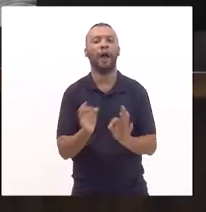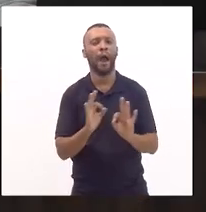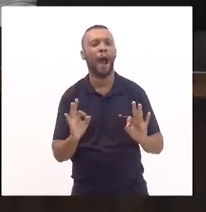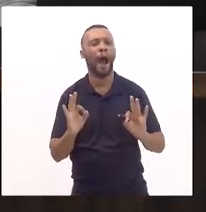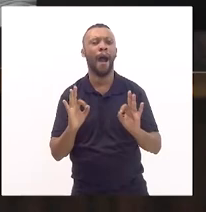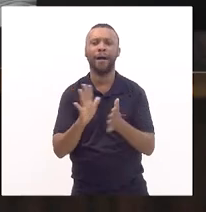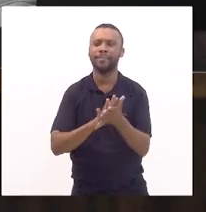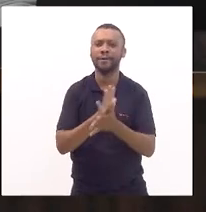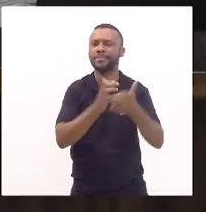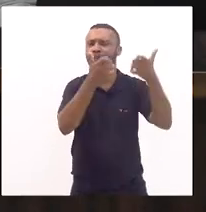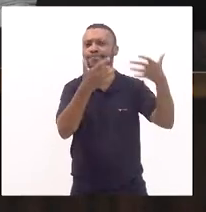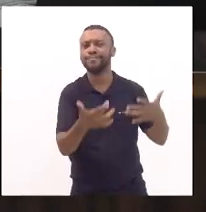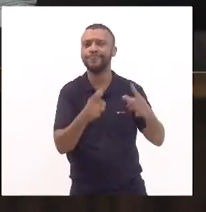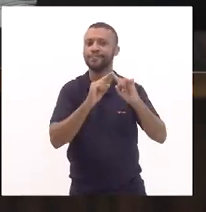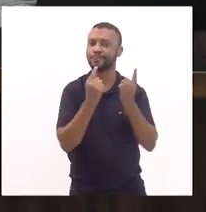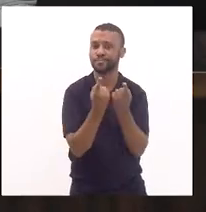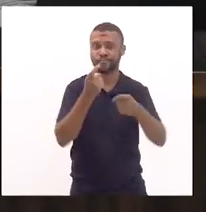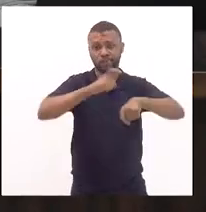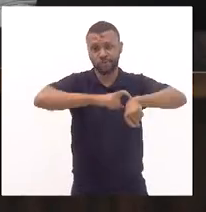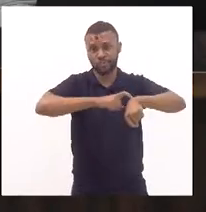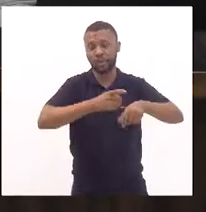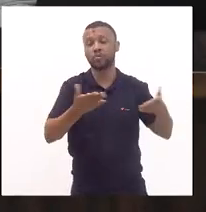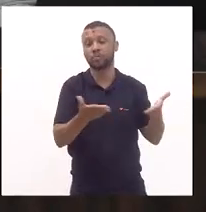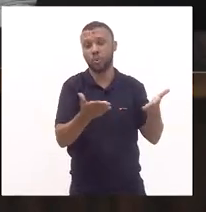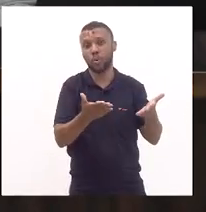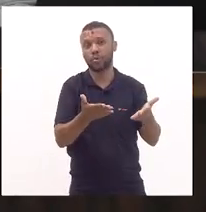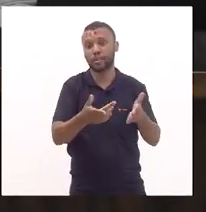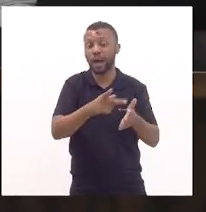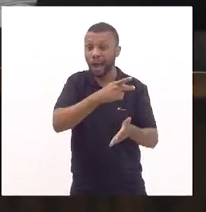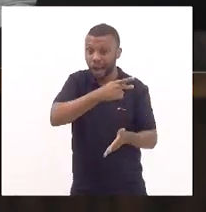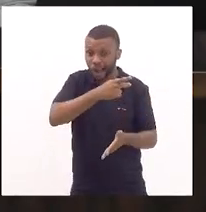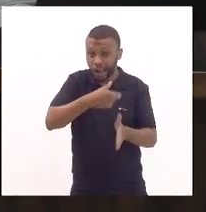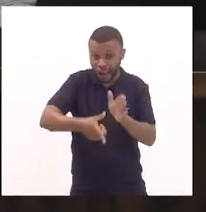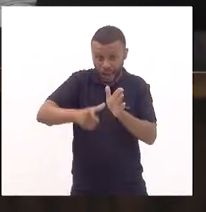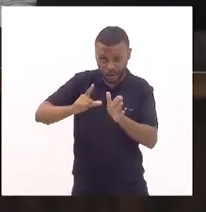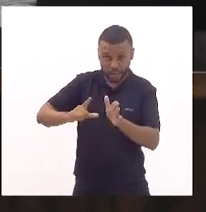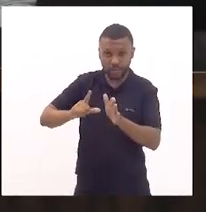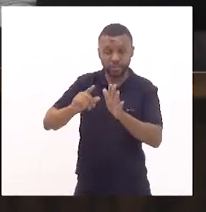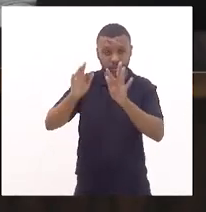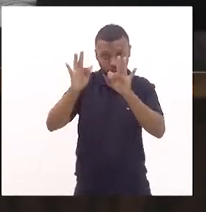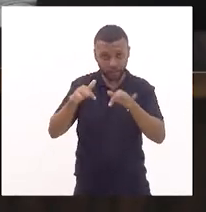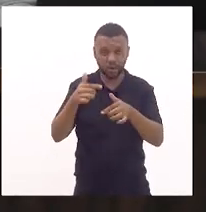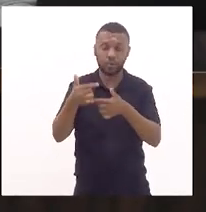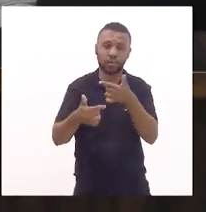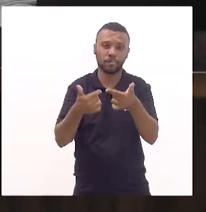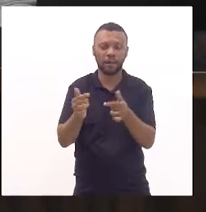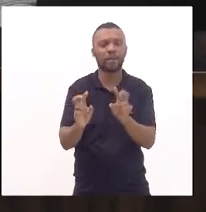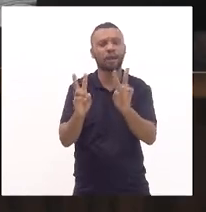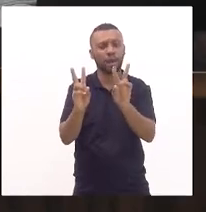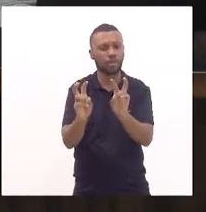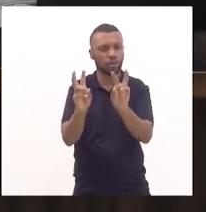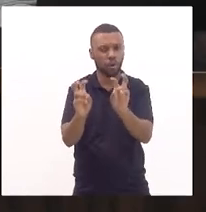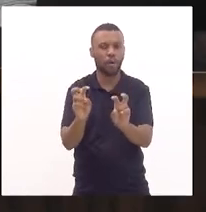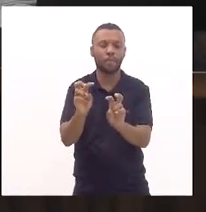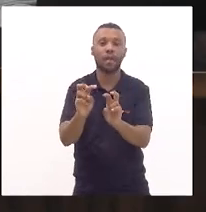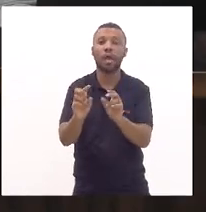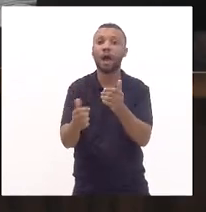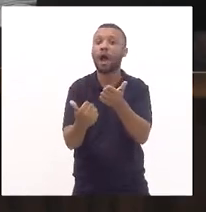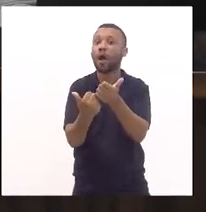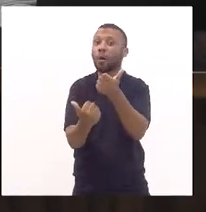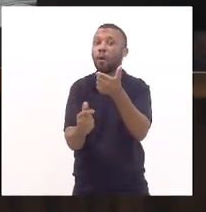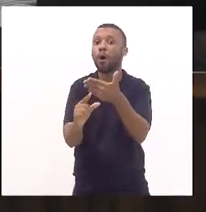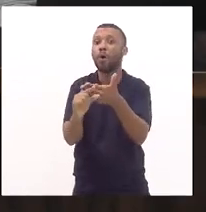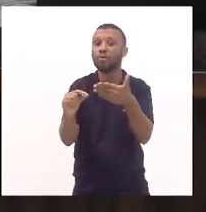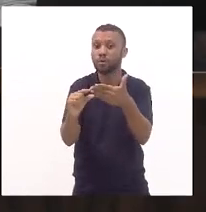tratar... Na sessão ordinária, a presidência, antes de encerrar os trabalhos, em relação à coautoria do